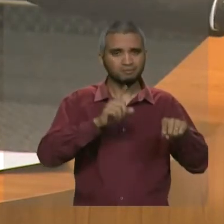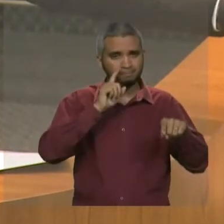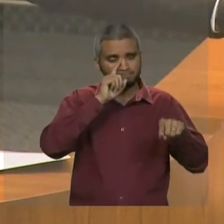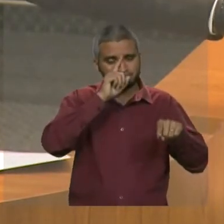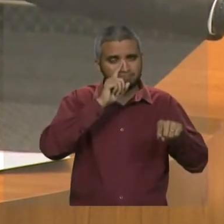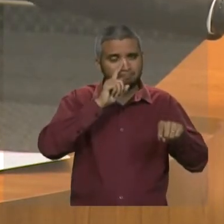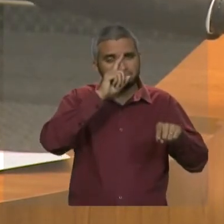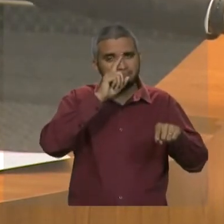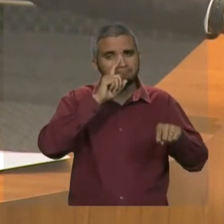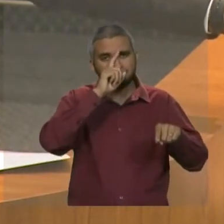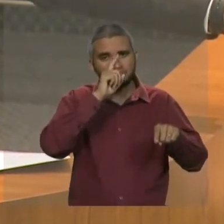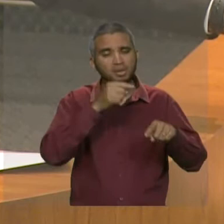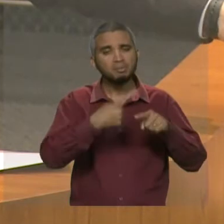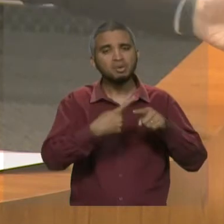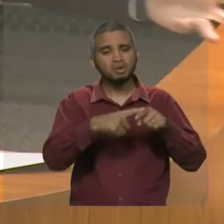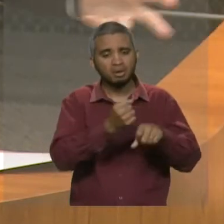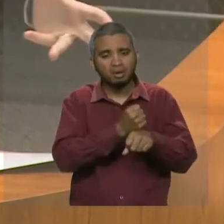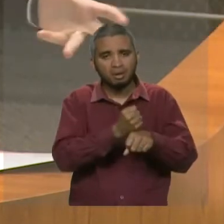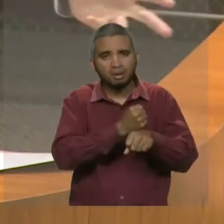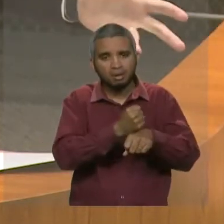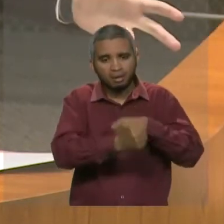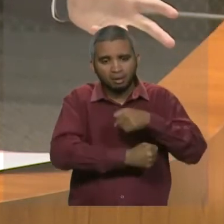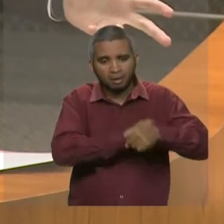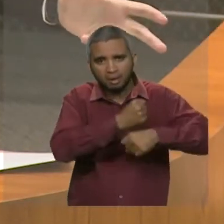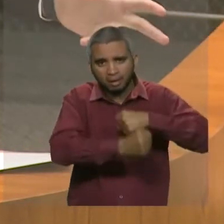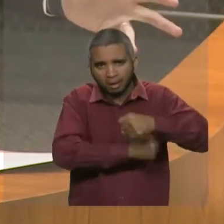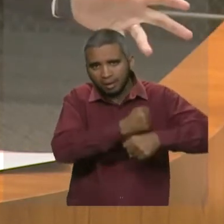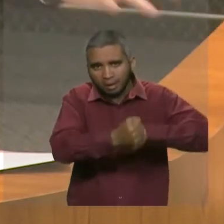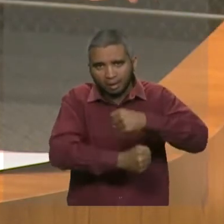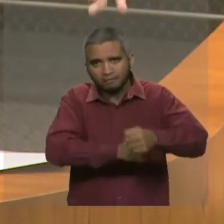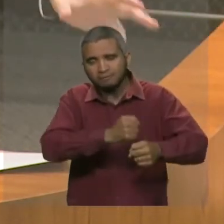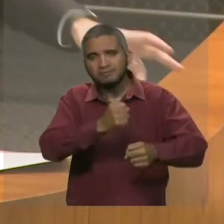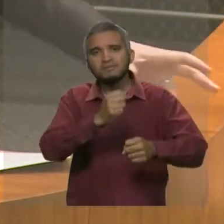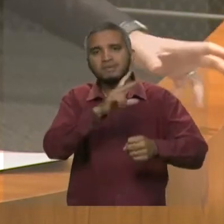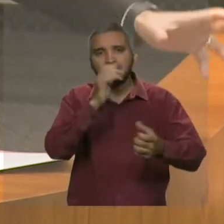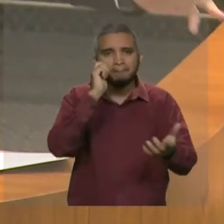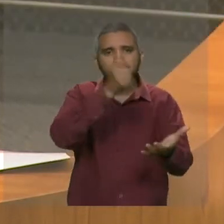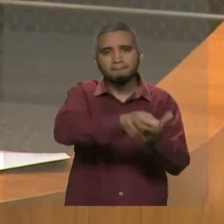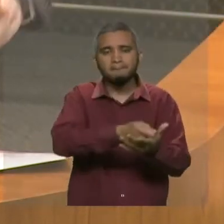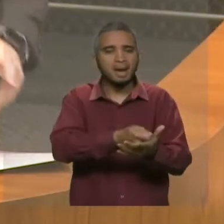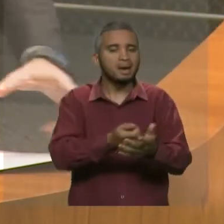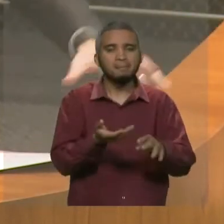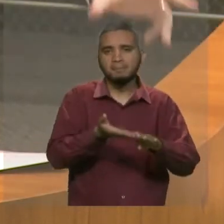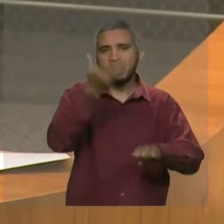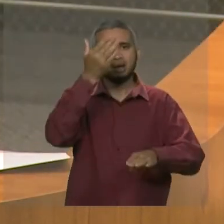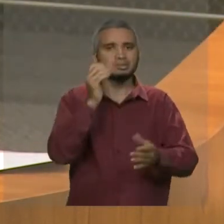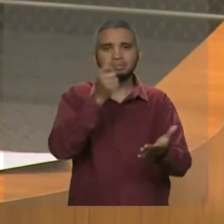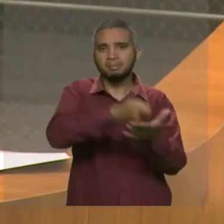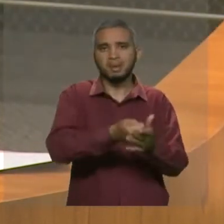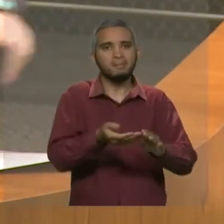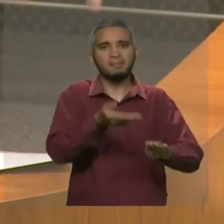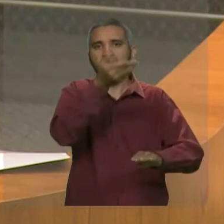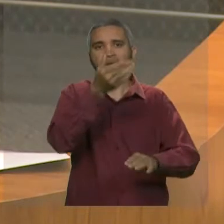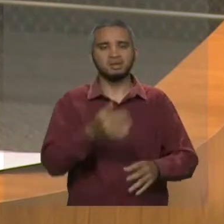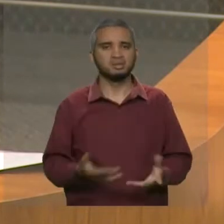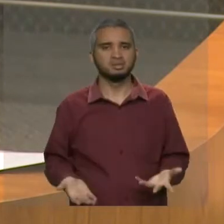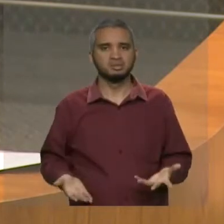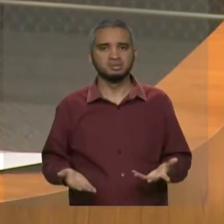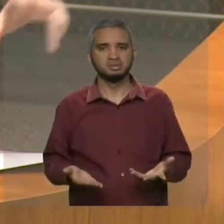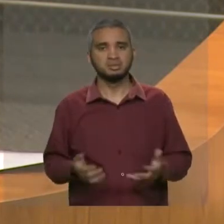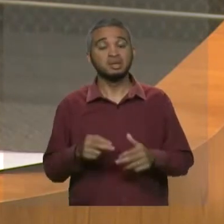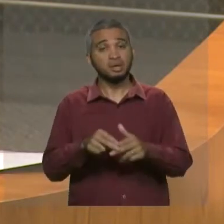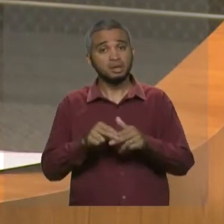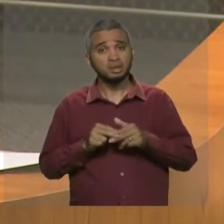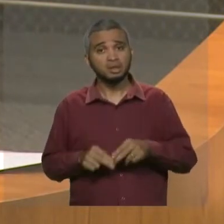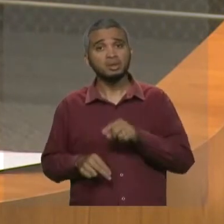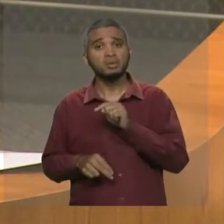outros. Porque a tendência é só piorar. Então qual é a pedalada? O Flávio não botava o dinheiro lá. A Rosiana